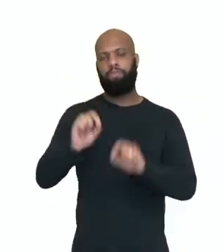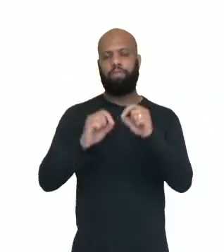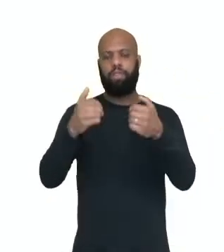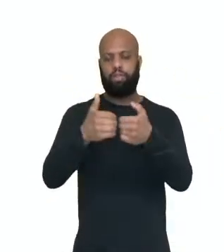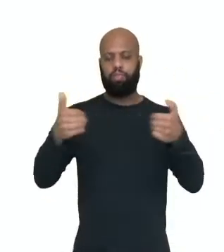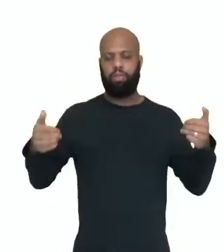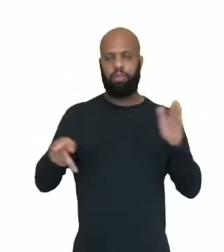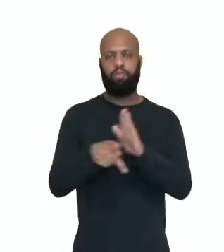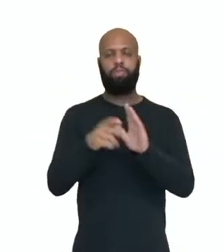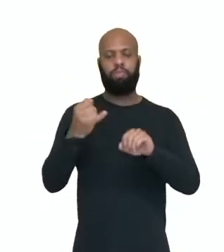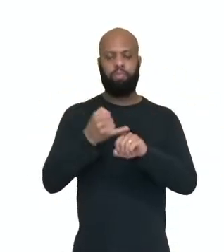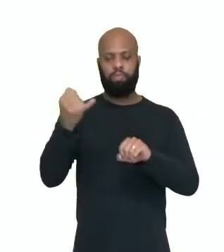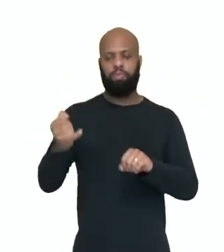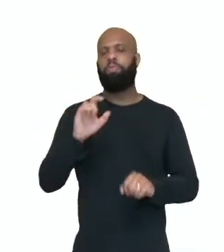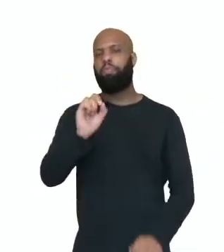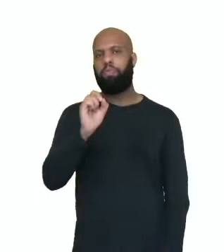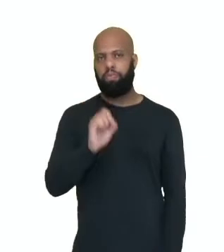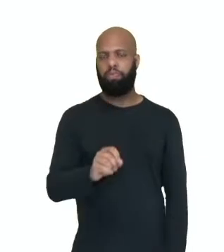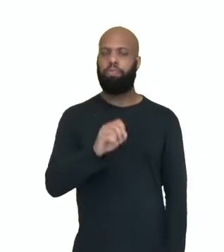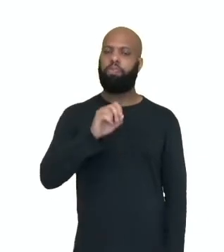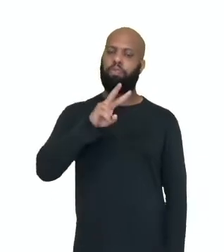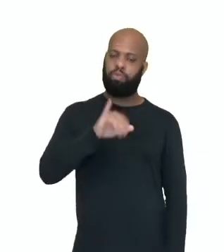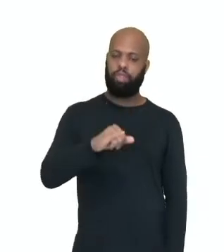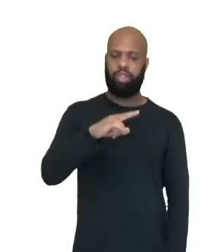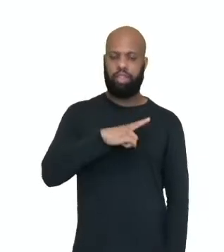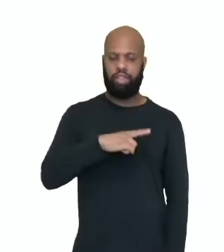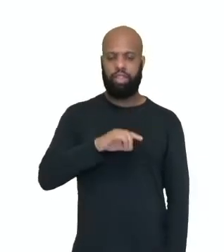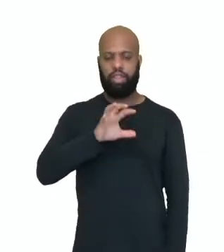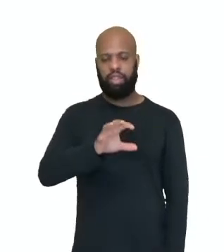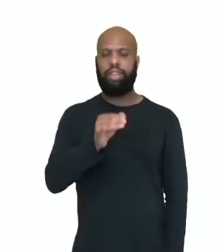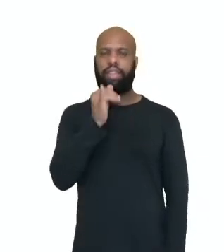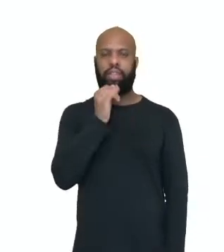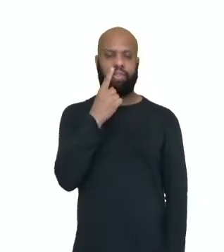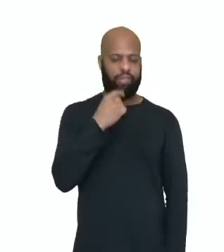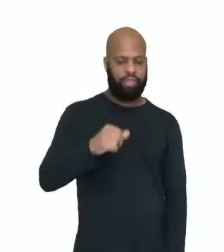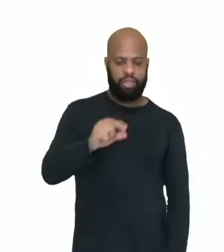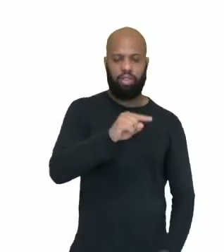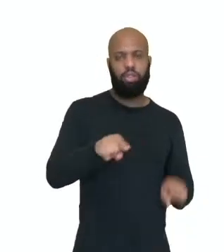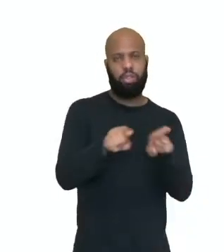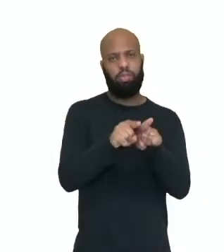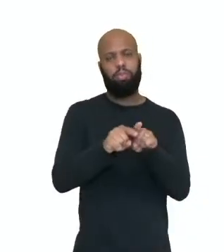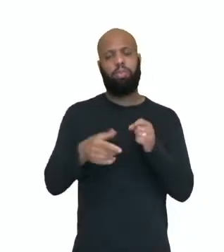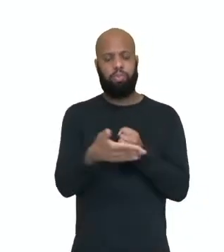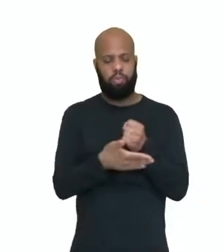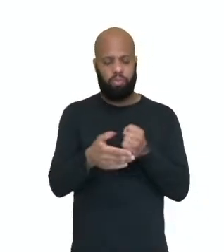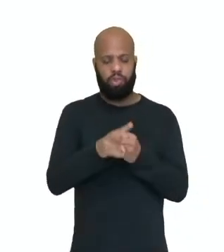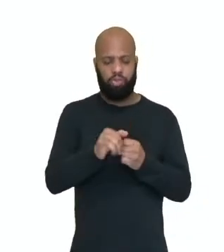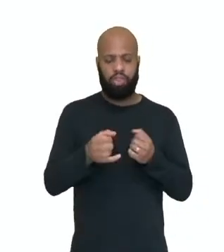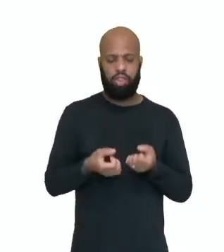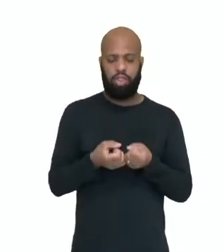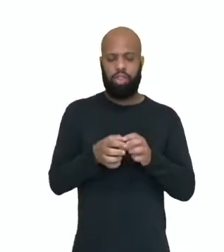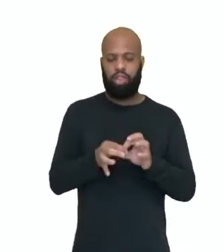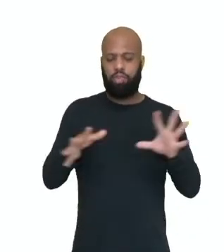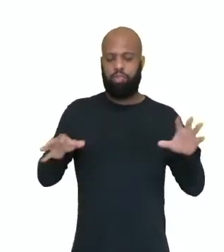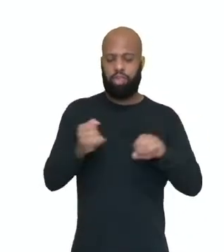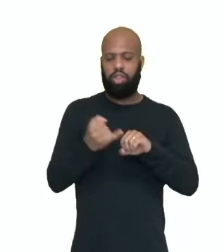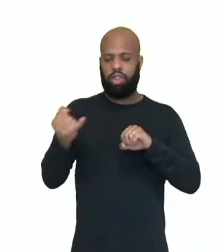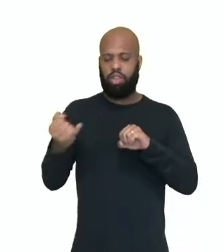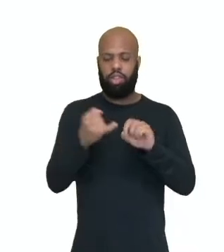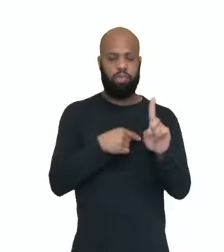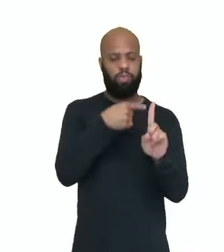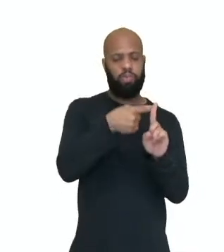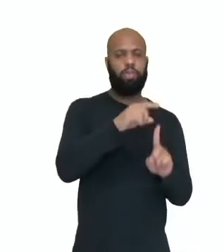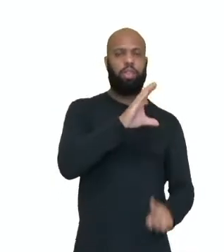dissociação iônica. Isto é, a solução aquosa de um sal ou de uma base que vai liberar os íons positivos, que chamamos